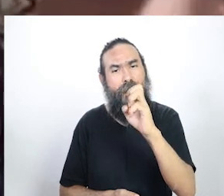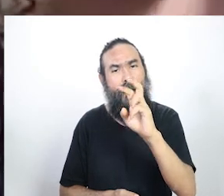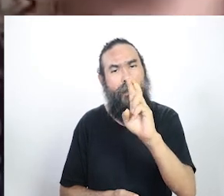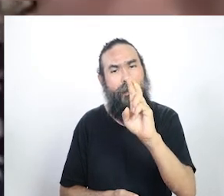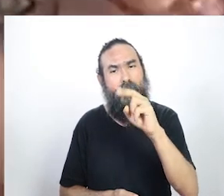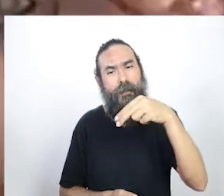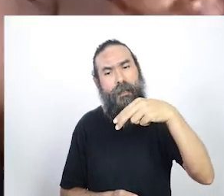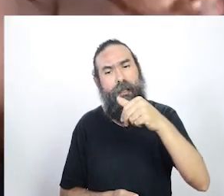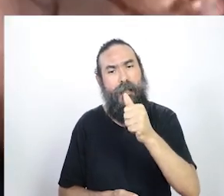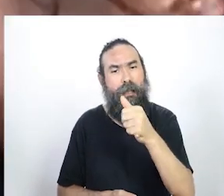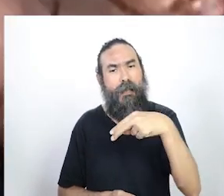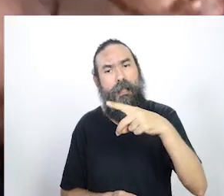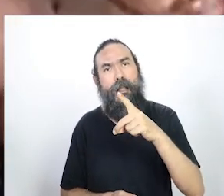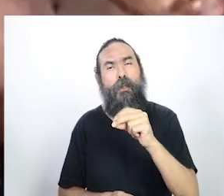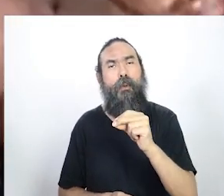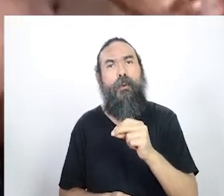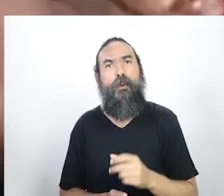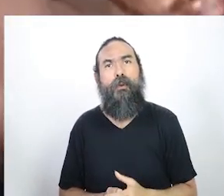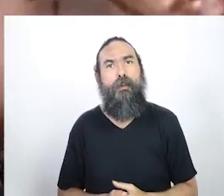Fernando?